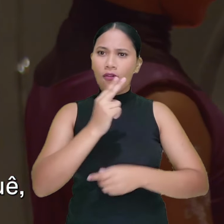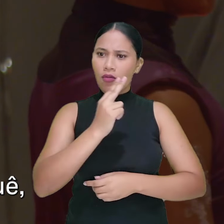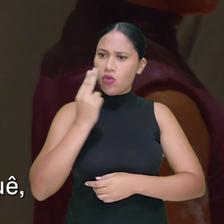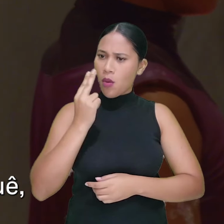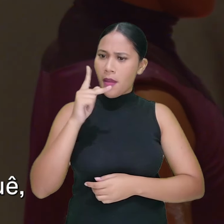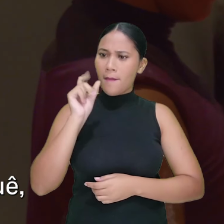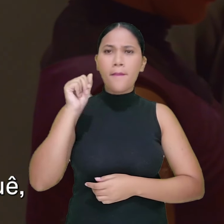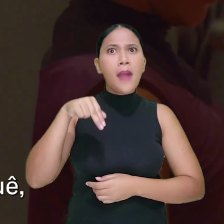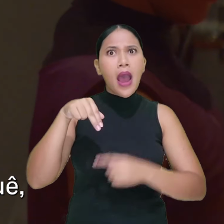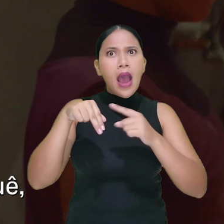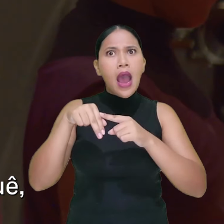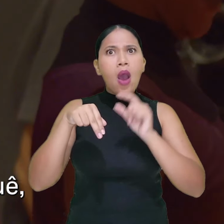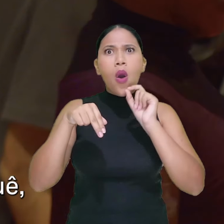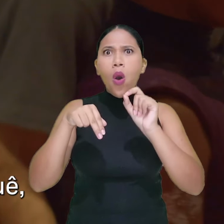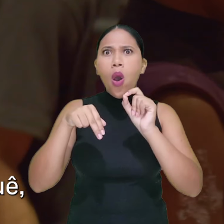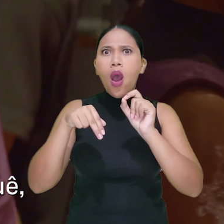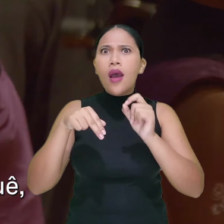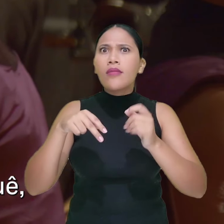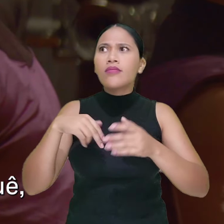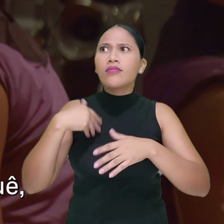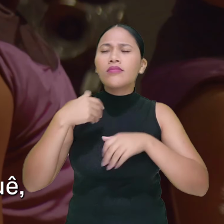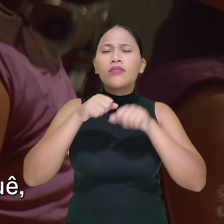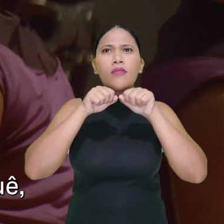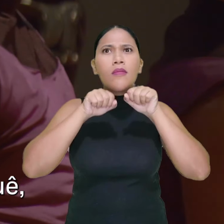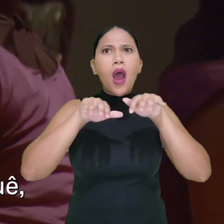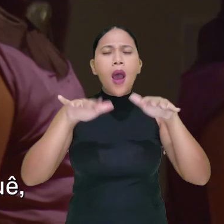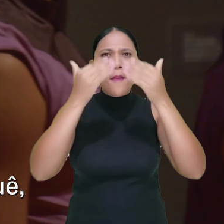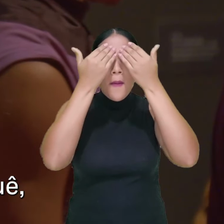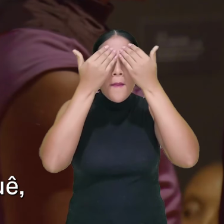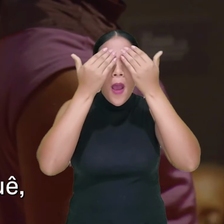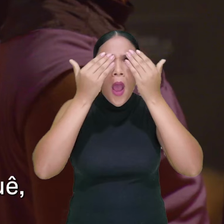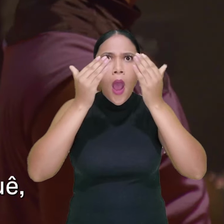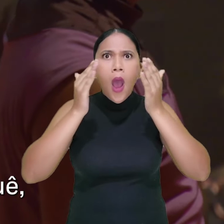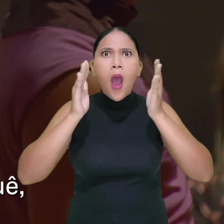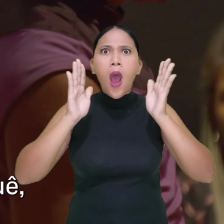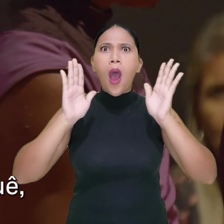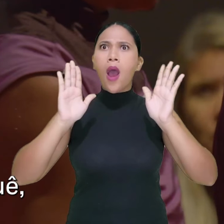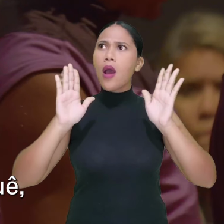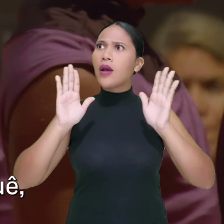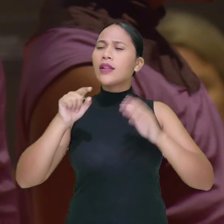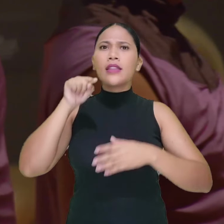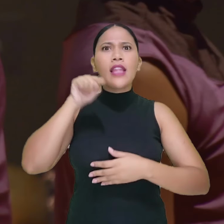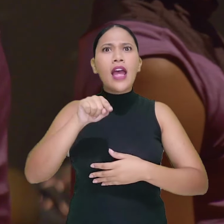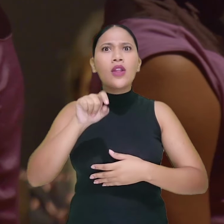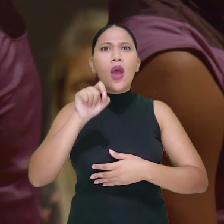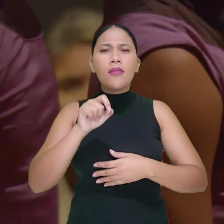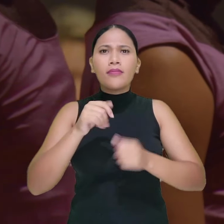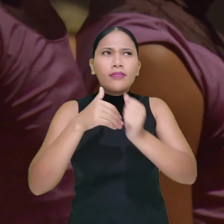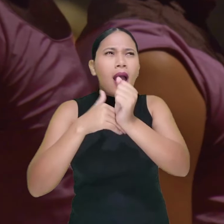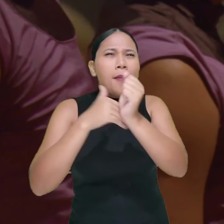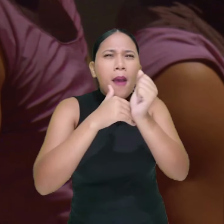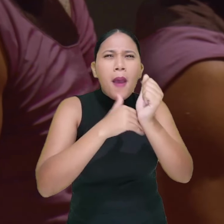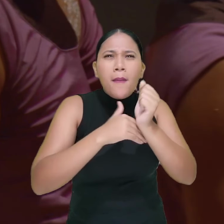E aí, quando ela fala meu nome é Pan, esse Pan se expande dentro da atmosfera de Revenguê, dentro desse